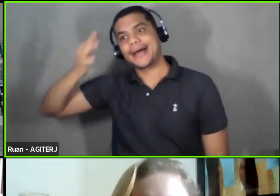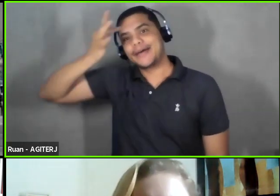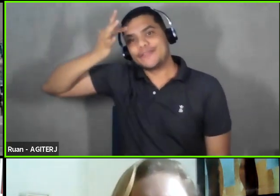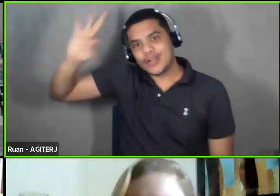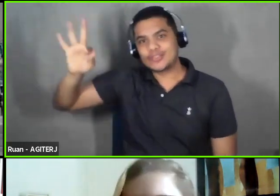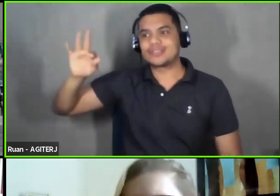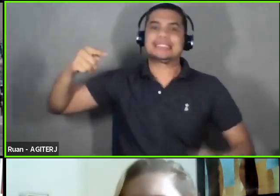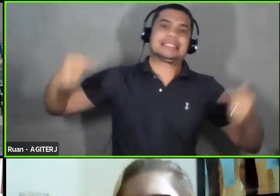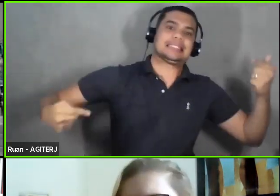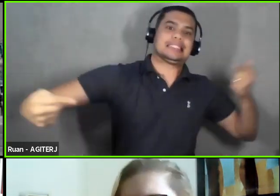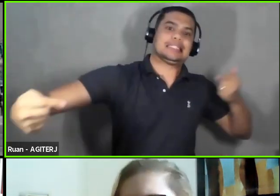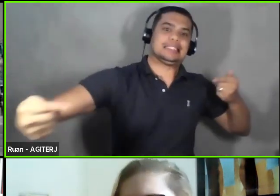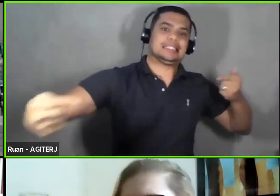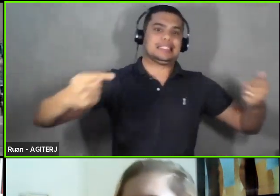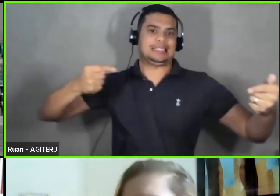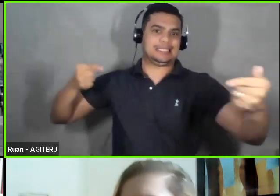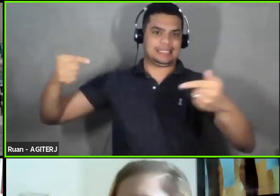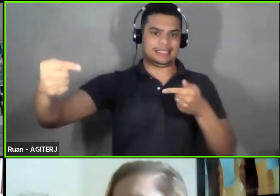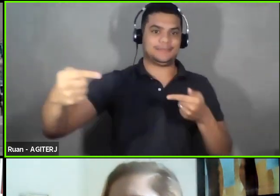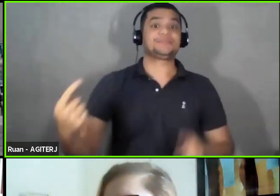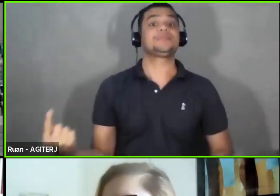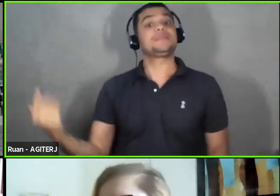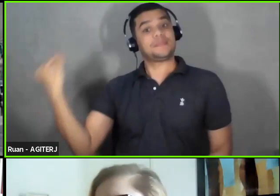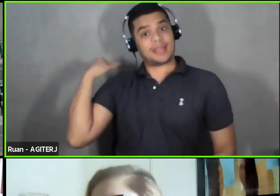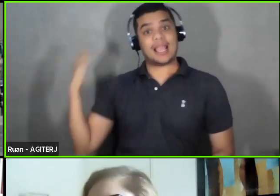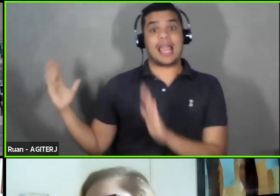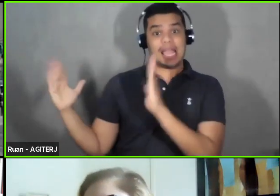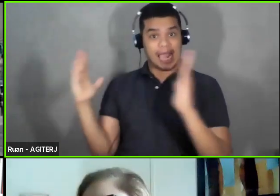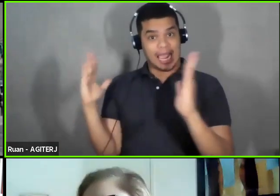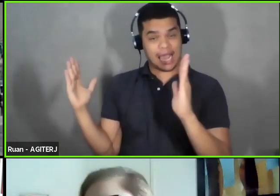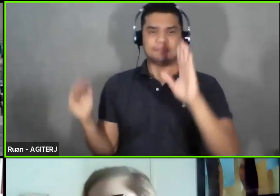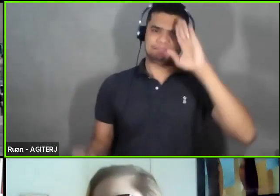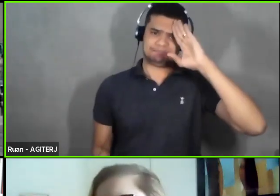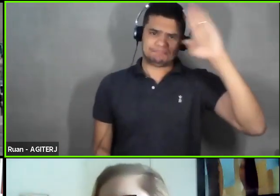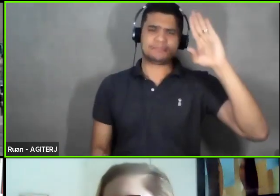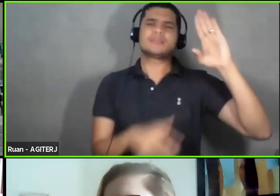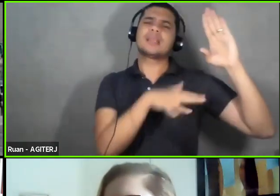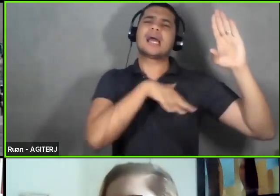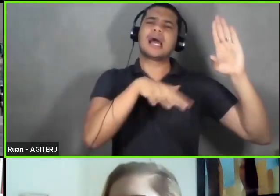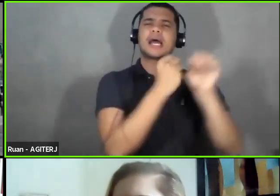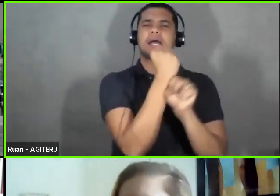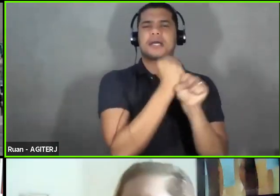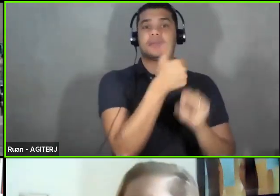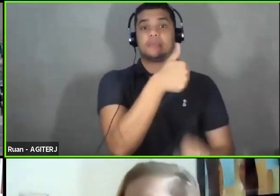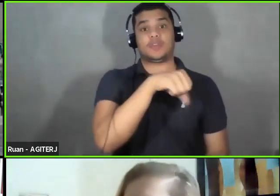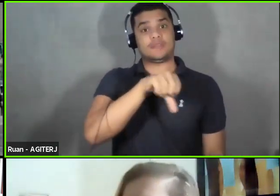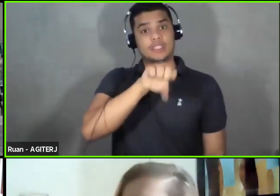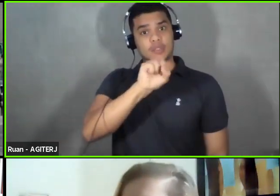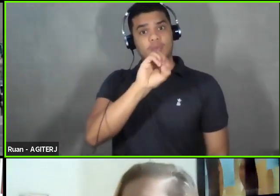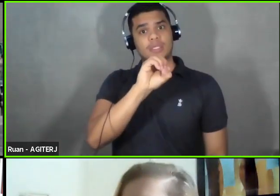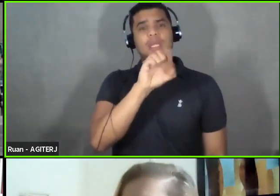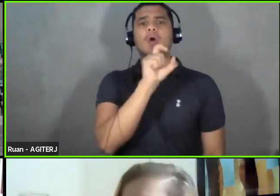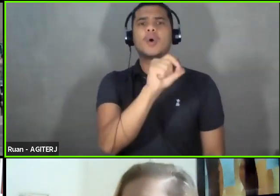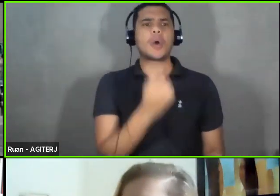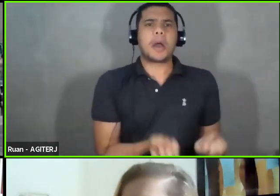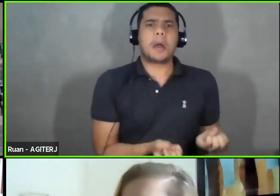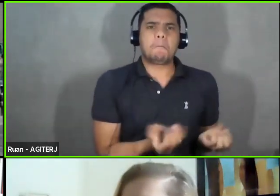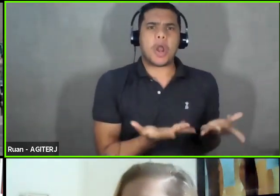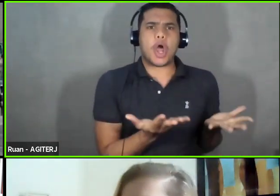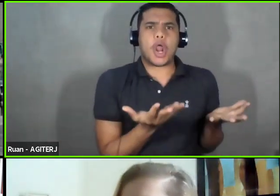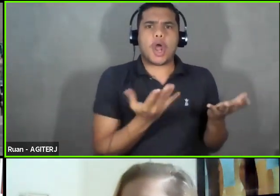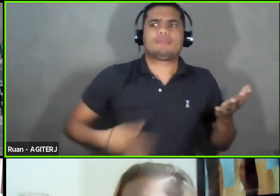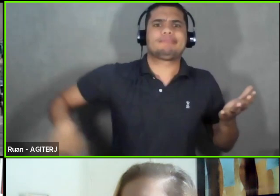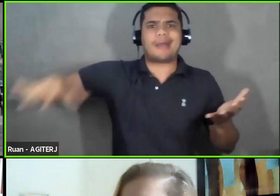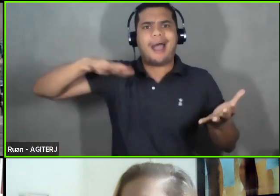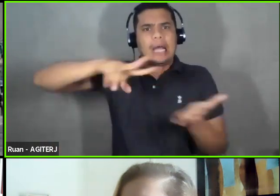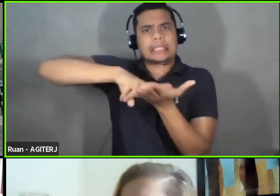Então, nessas décadas, sobretudo a partir dos anos 80, a efervescência do campo da tradução reverberou